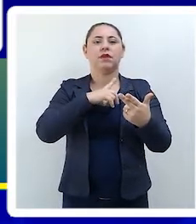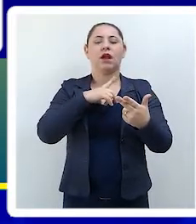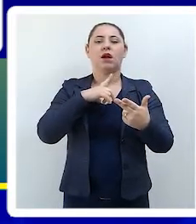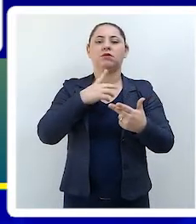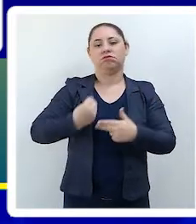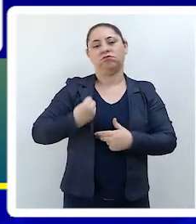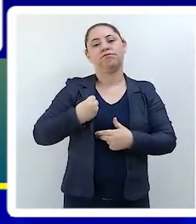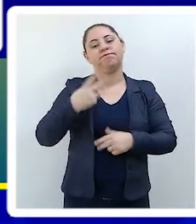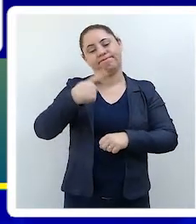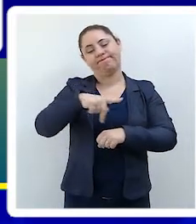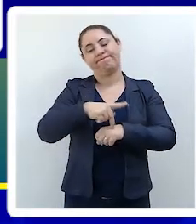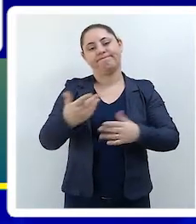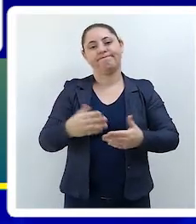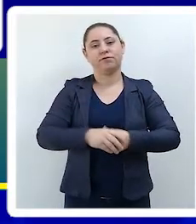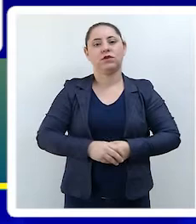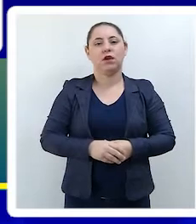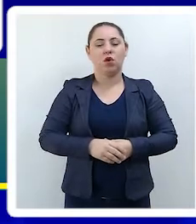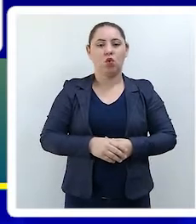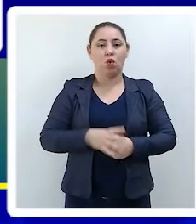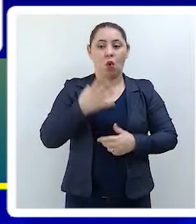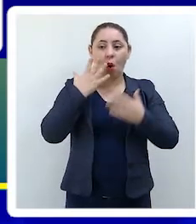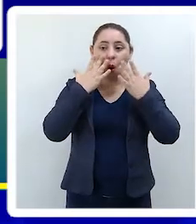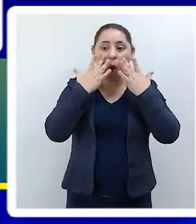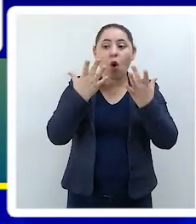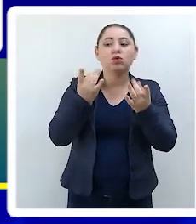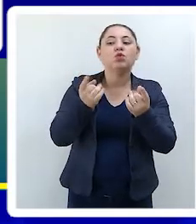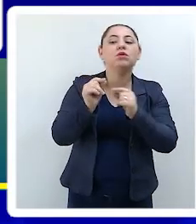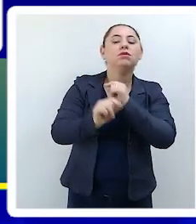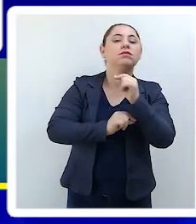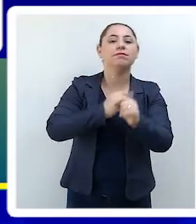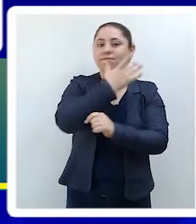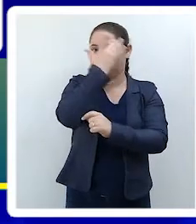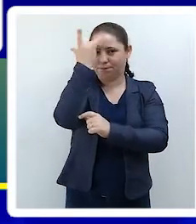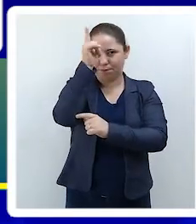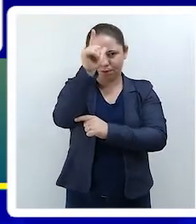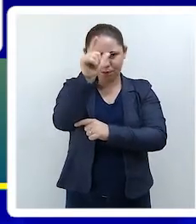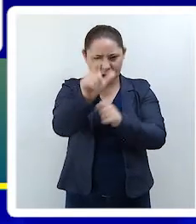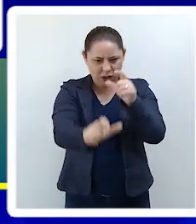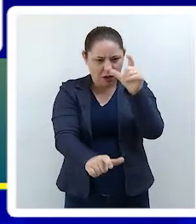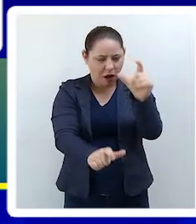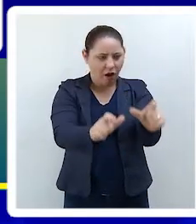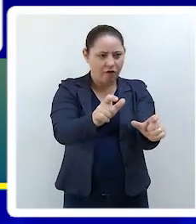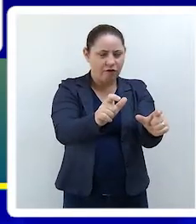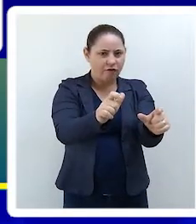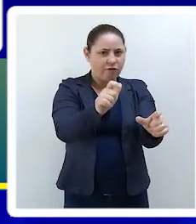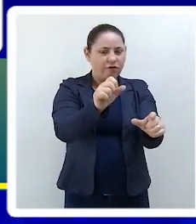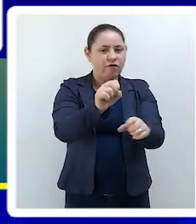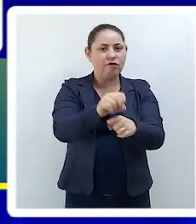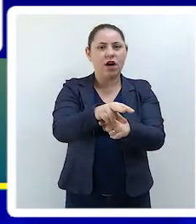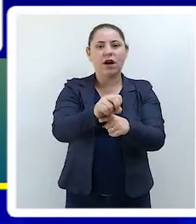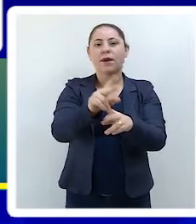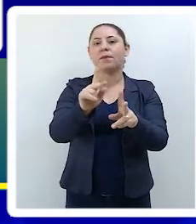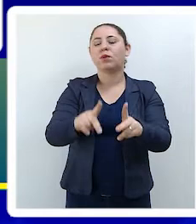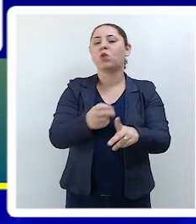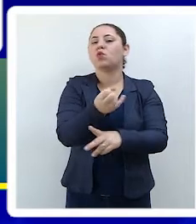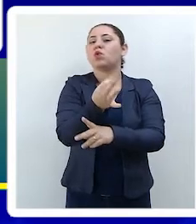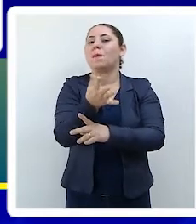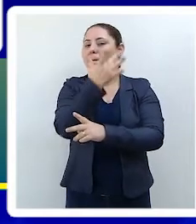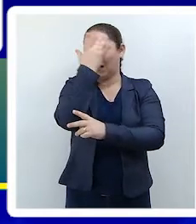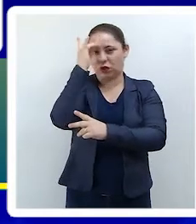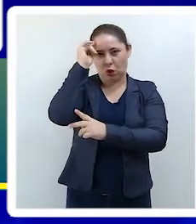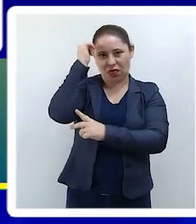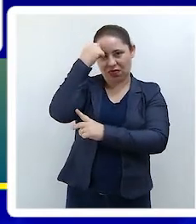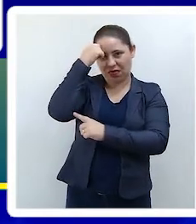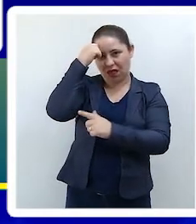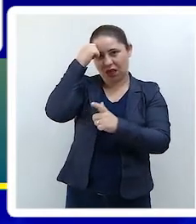ainda existente no nosso país. Então, basta você olhar para as pessoas que ocupam os cargos públicos, o número